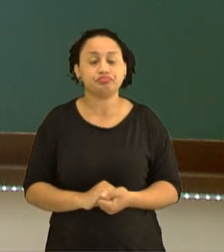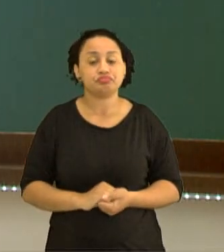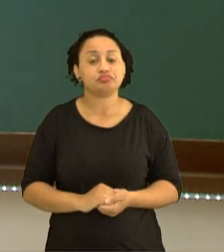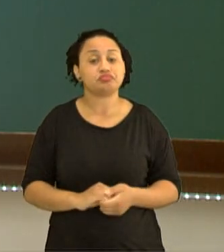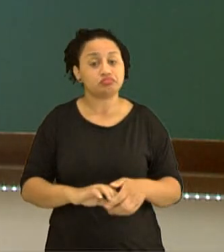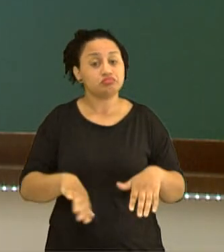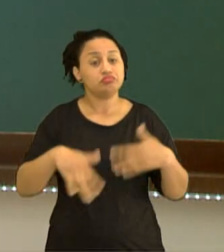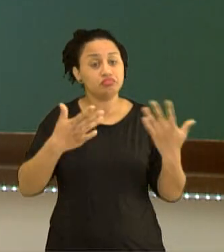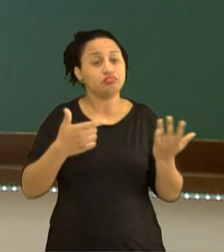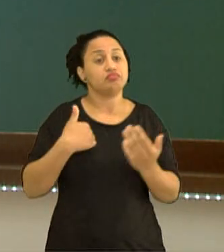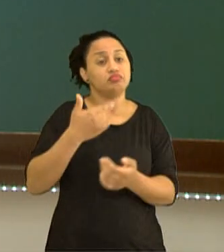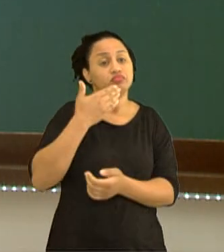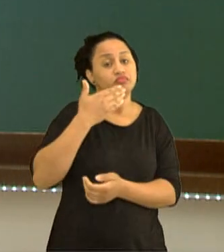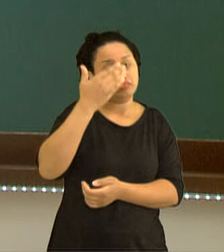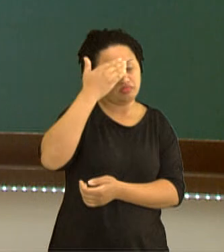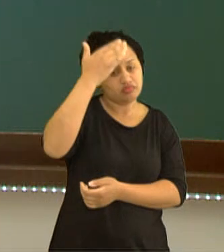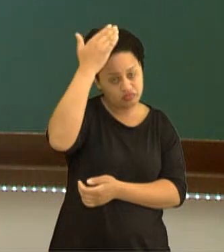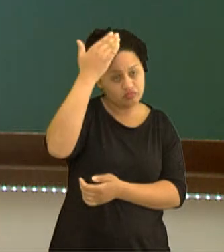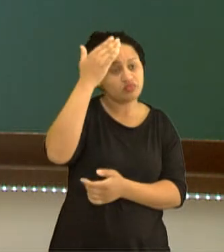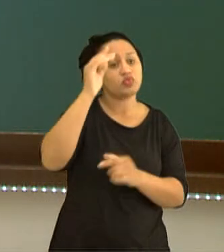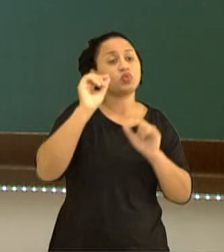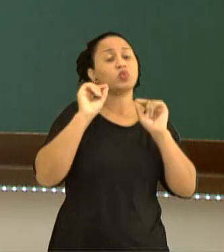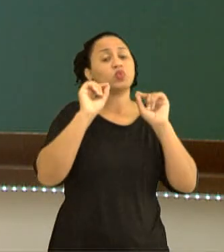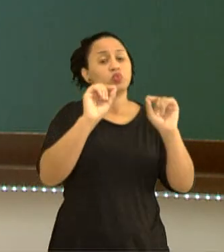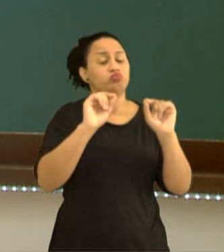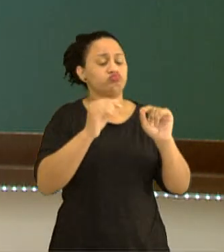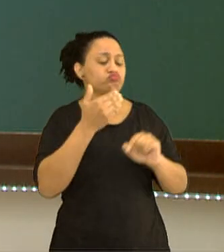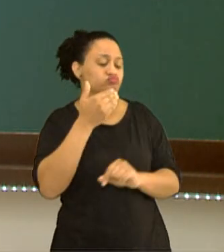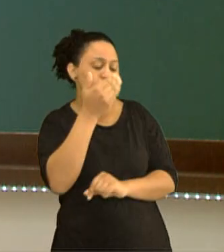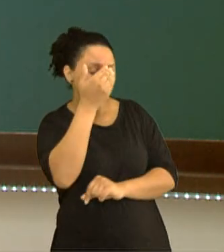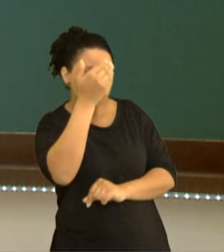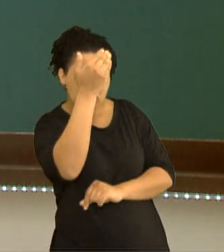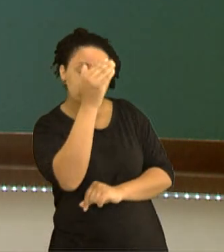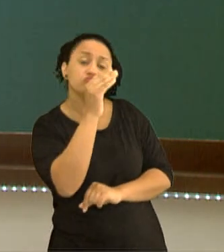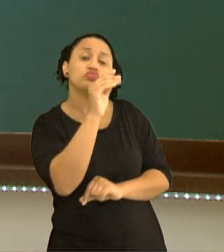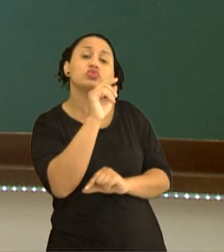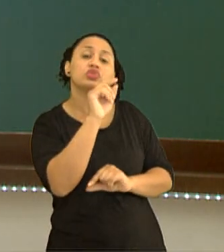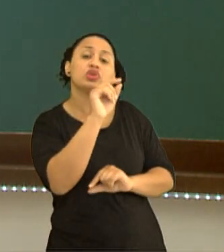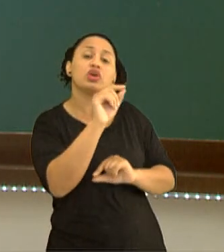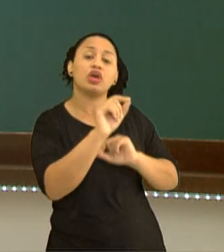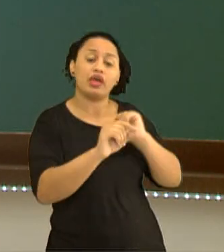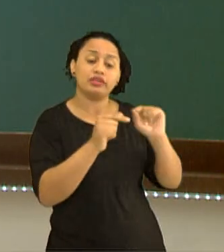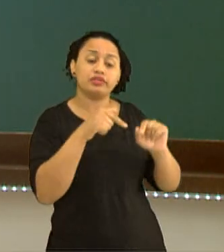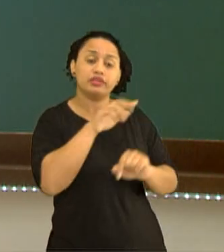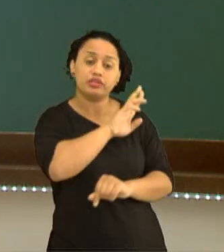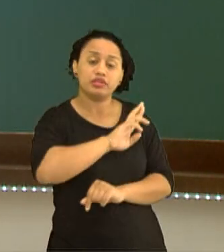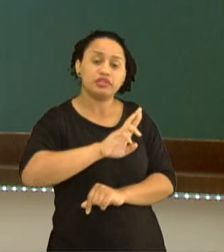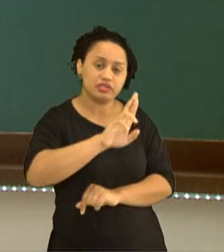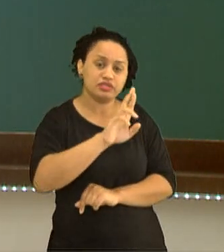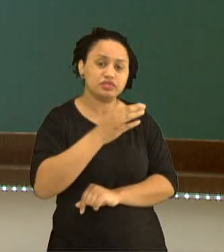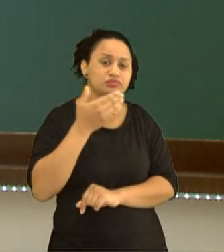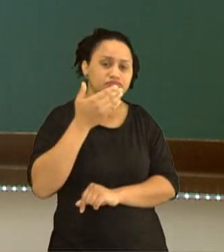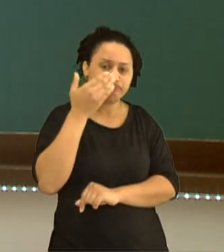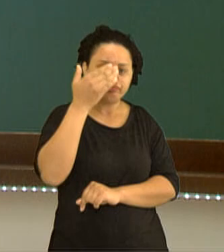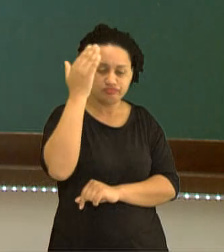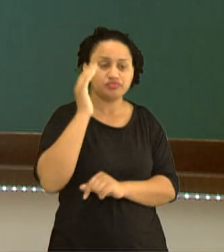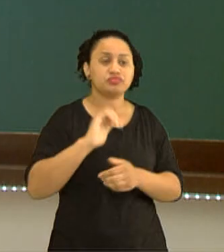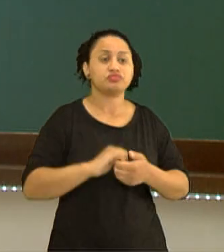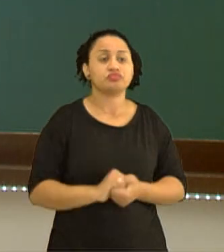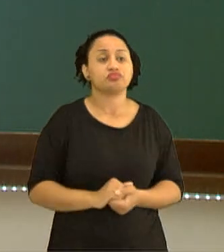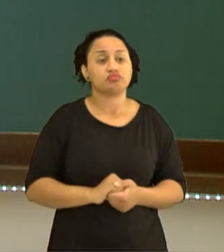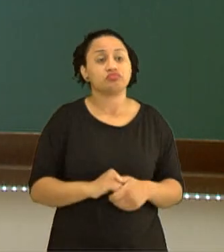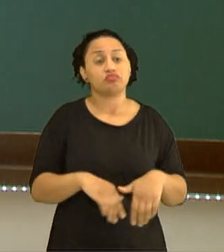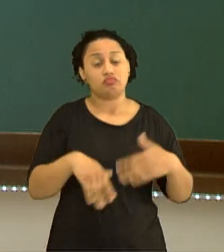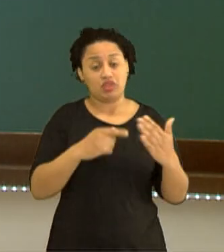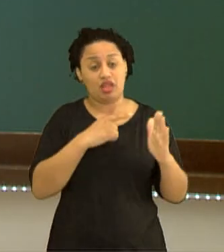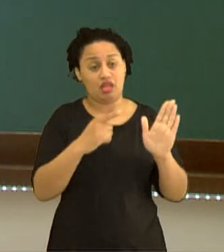o islamismo, vamos falar do islamismo, a religião muçulmana. A jurisprudência,